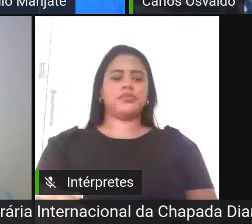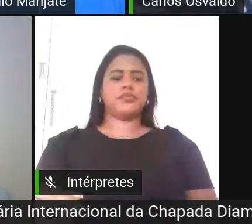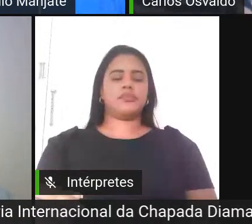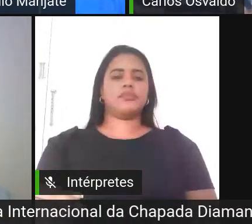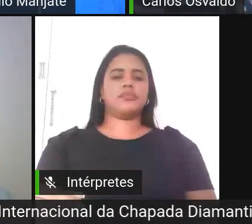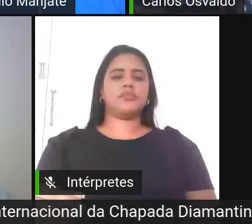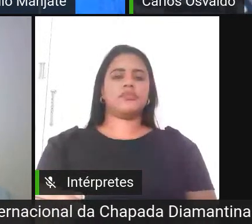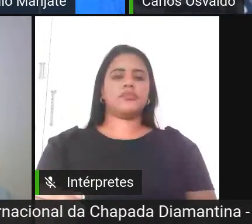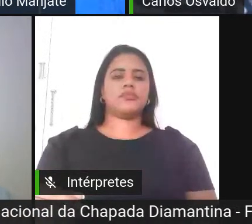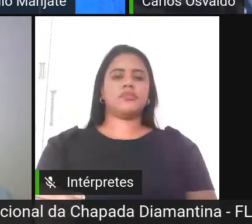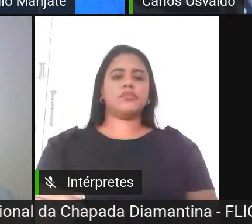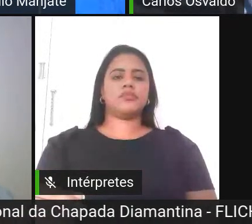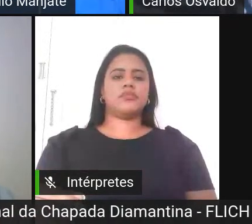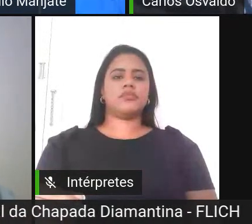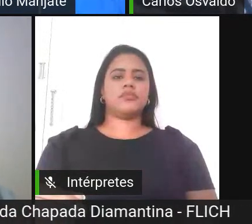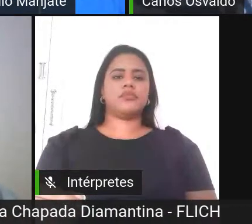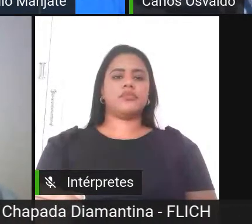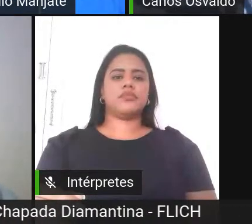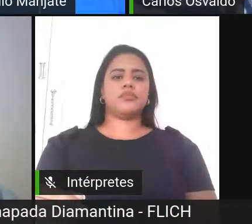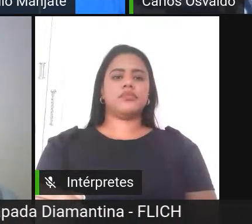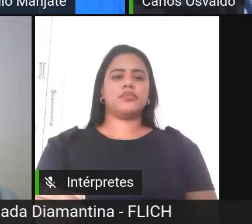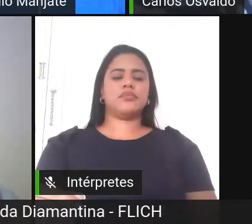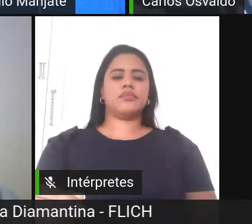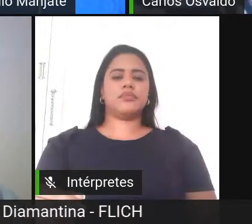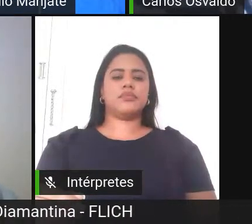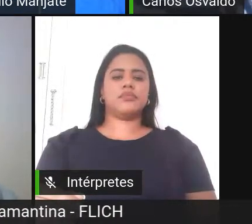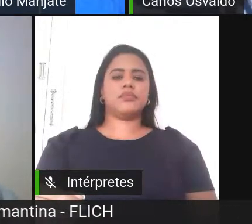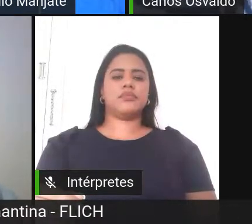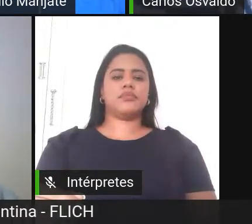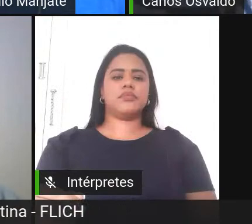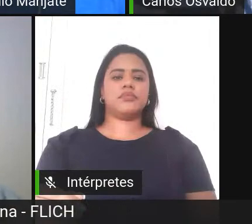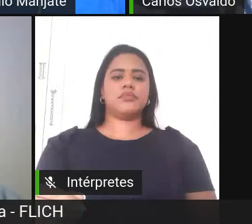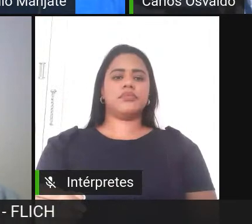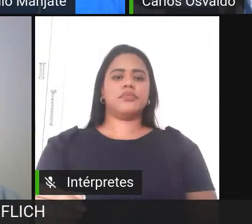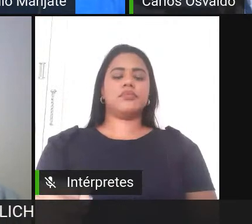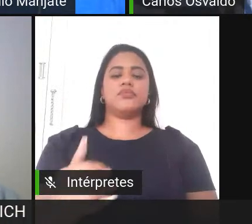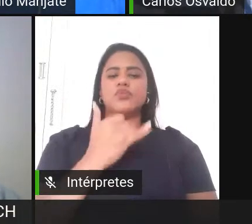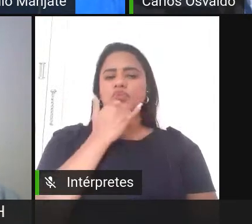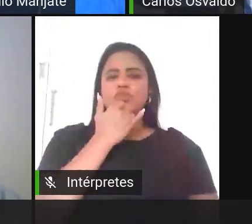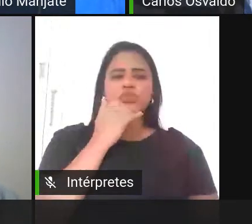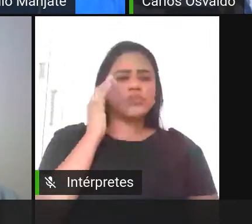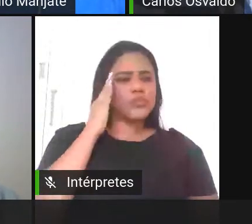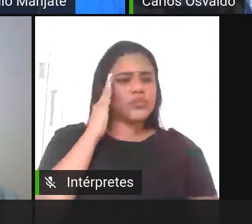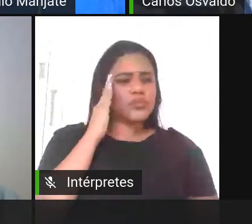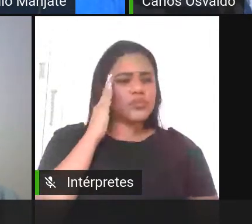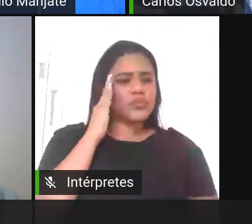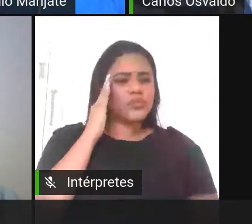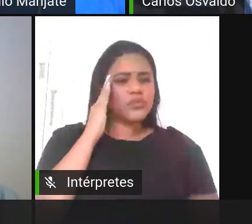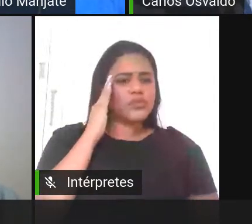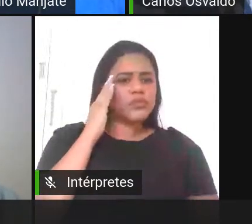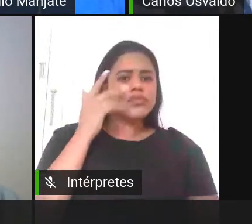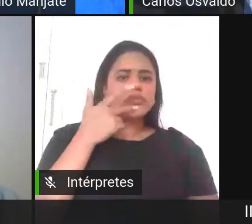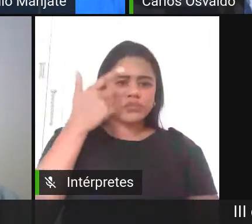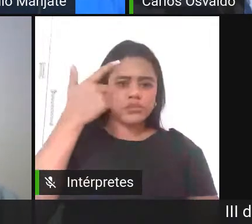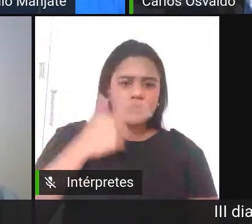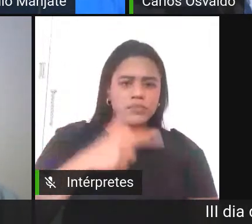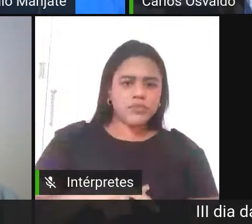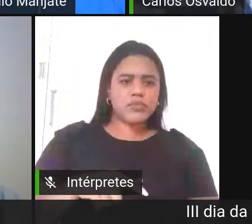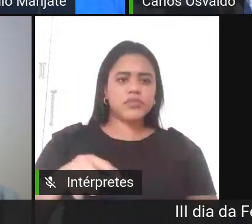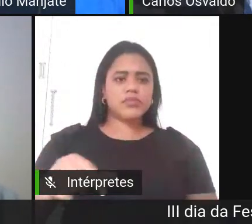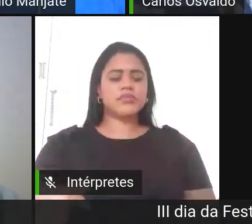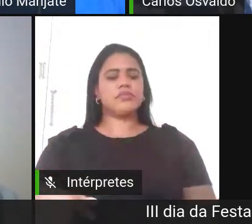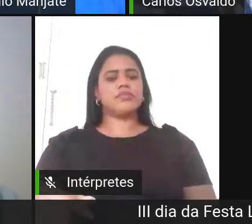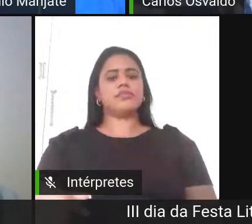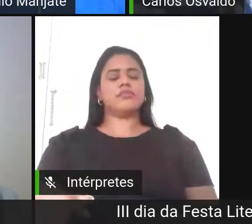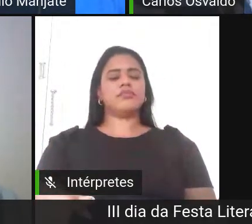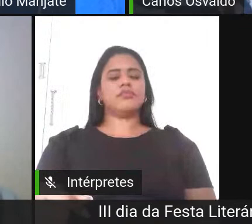Desculpa, José, podes repetir a questão, por favor? Sim, ao escrever sobre o que lhe toca, qual é o lugar dos outros